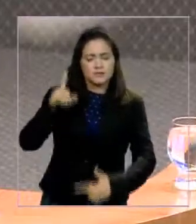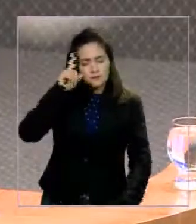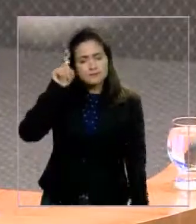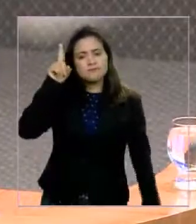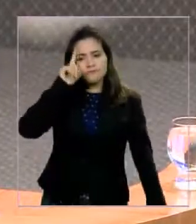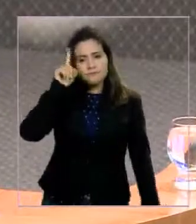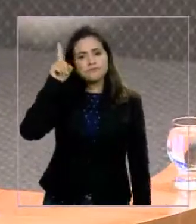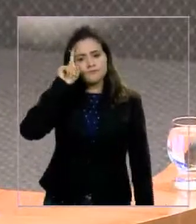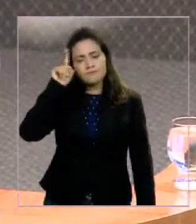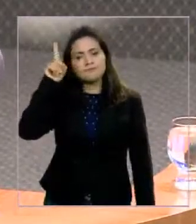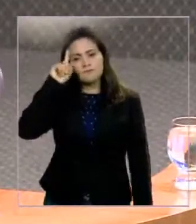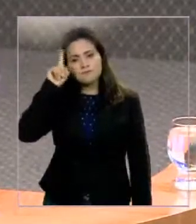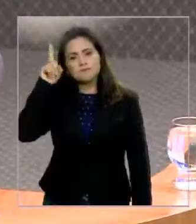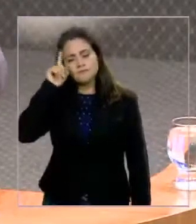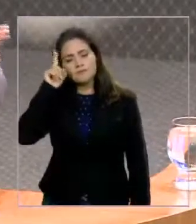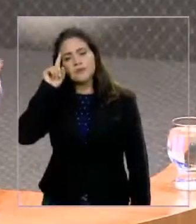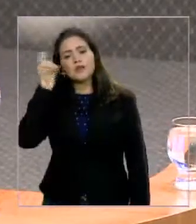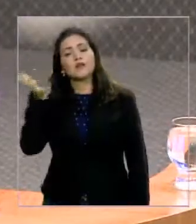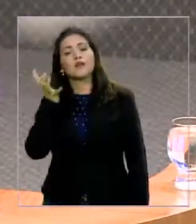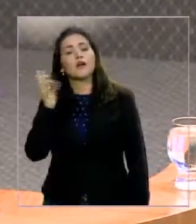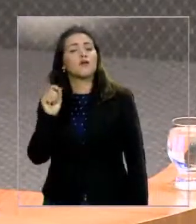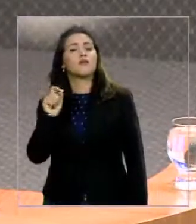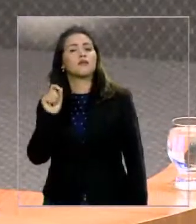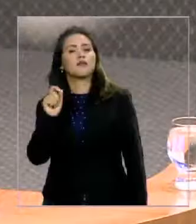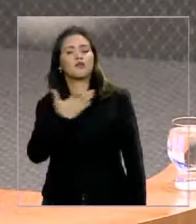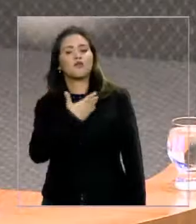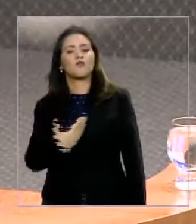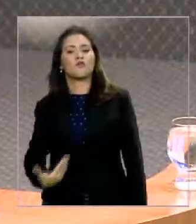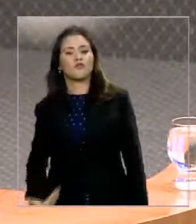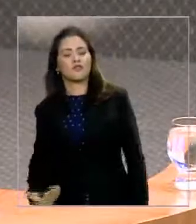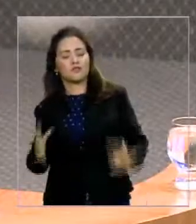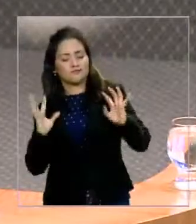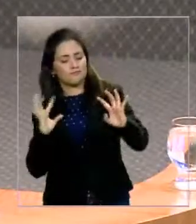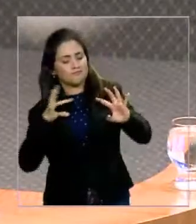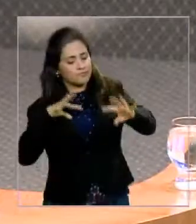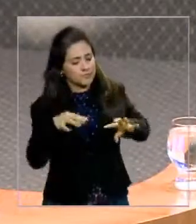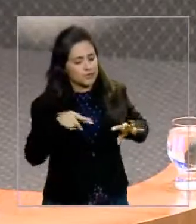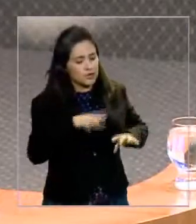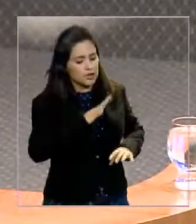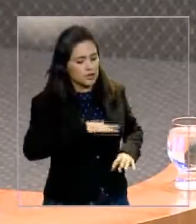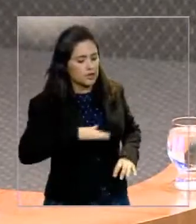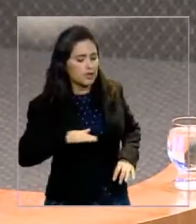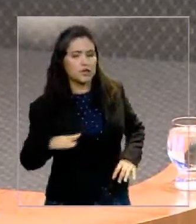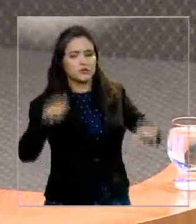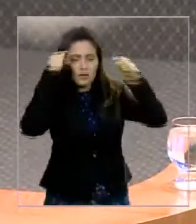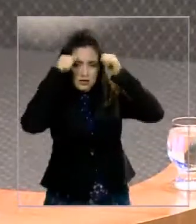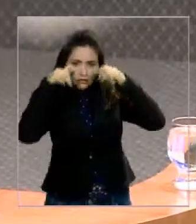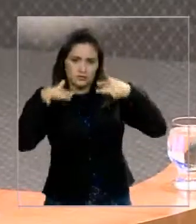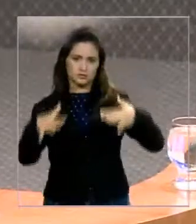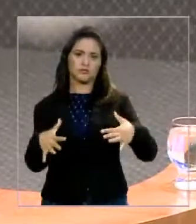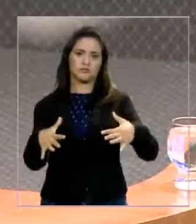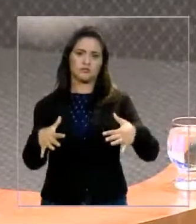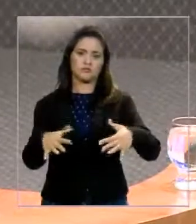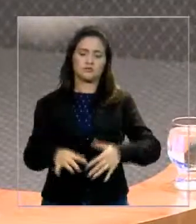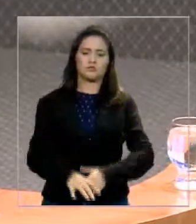diariamente em busca de uma atenção do poder público para os seus filhos, para as suas crianças que têm autismo.